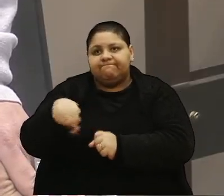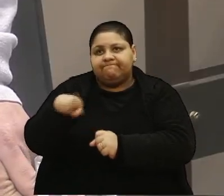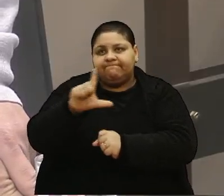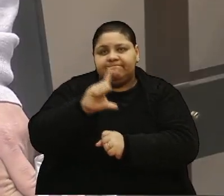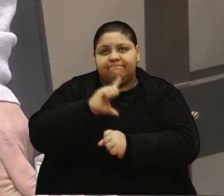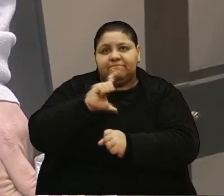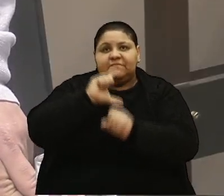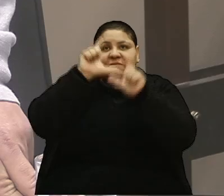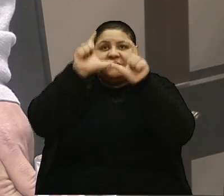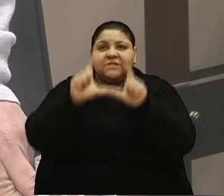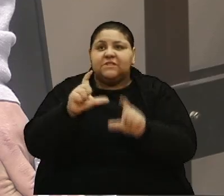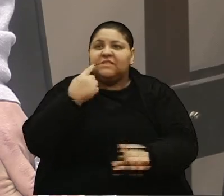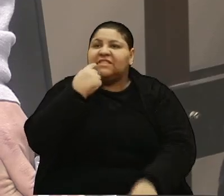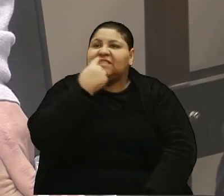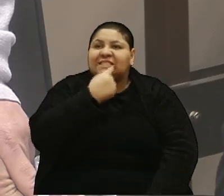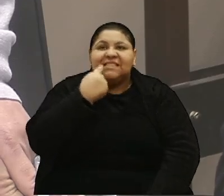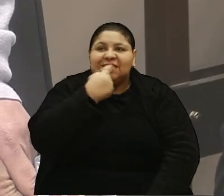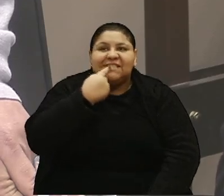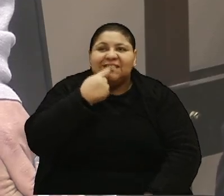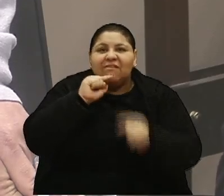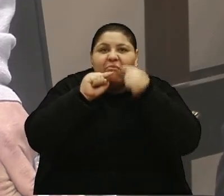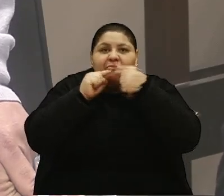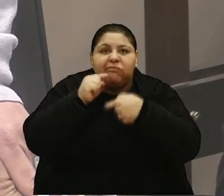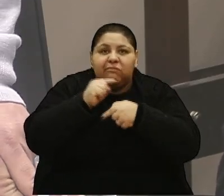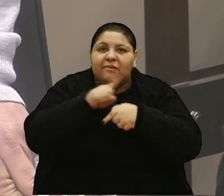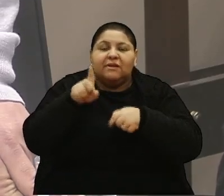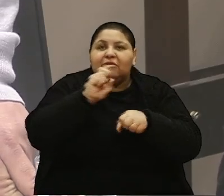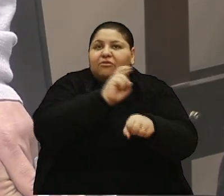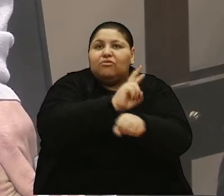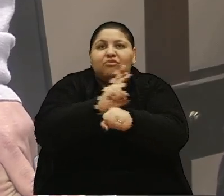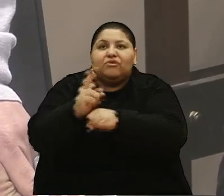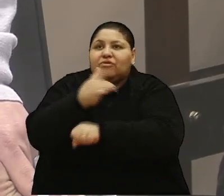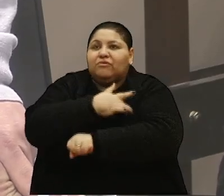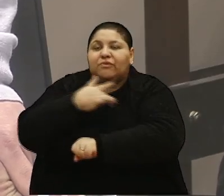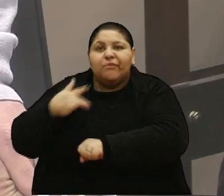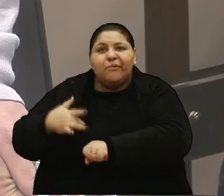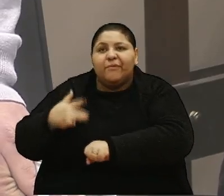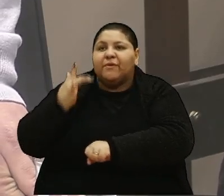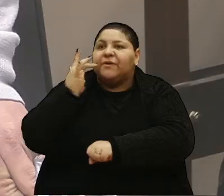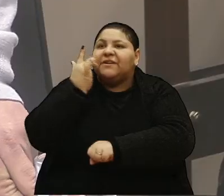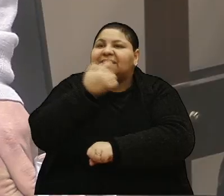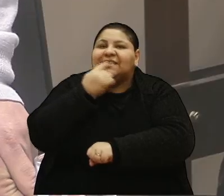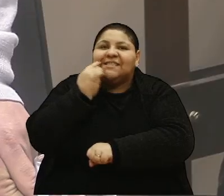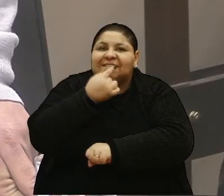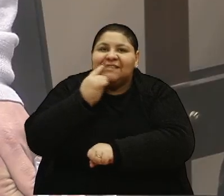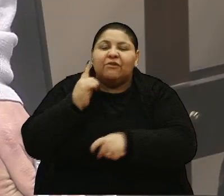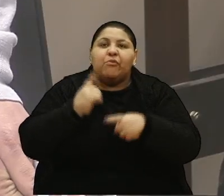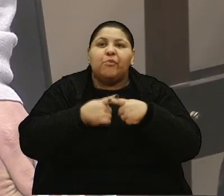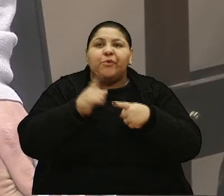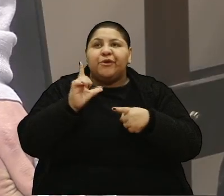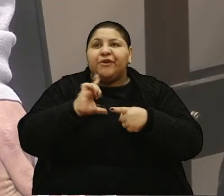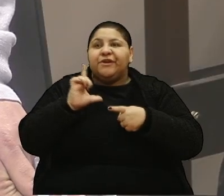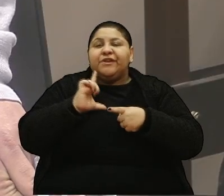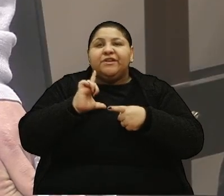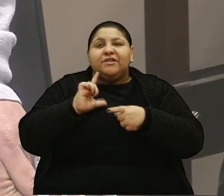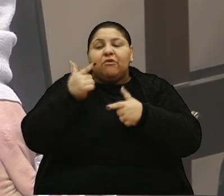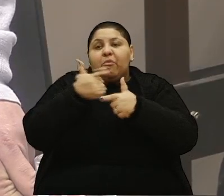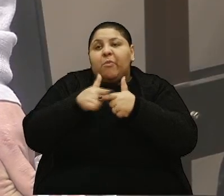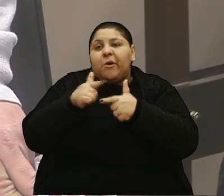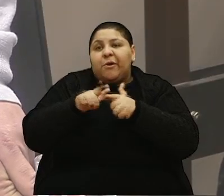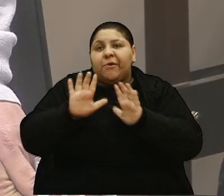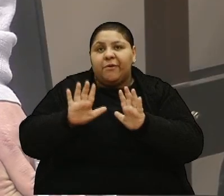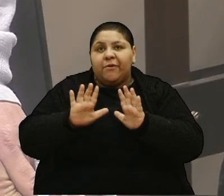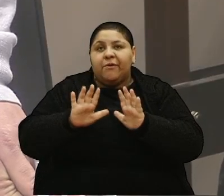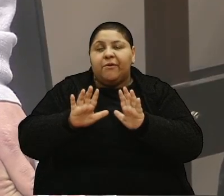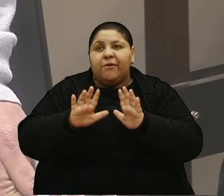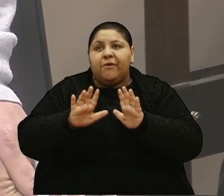pessoas desdentadas e não vamos ter pessoas cuidando da sua saúde bucal. Por quê? Porque aí a gente está tendo um congelamento nesse momento, né? Matéria